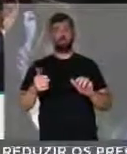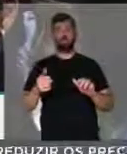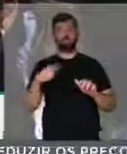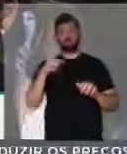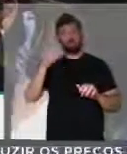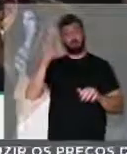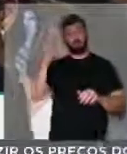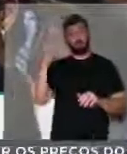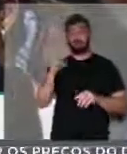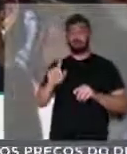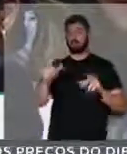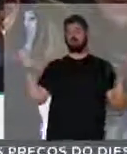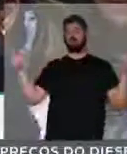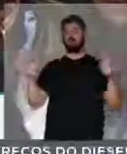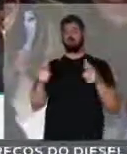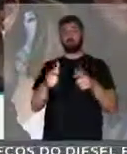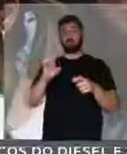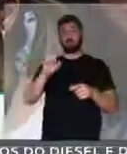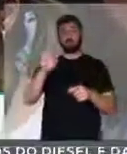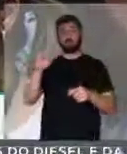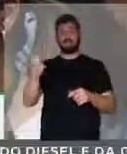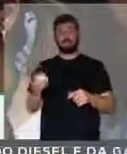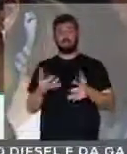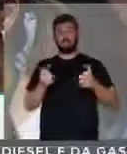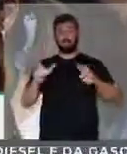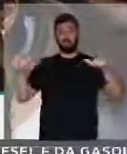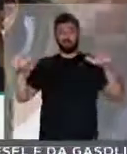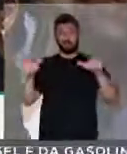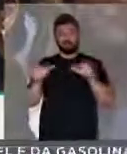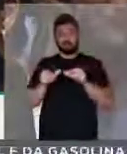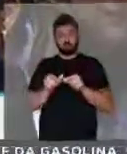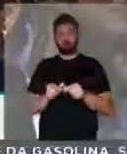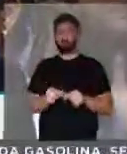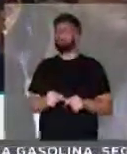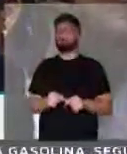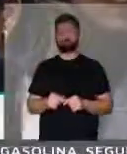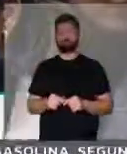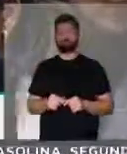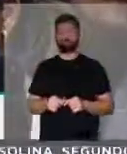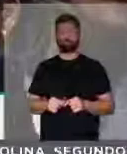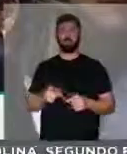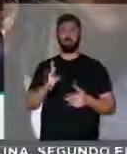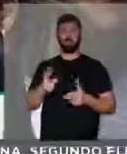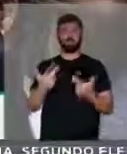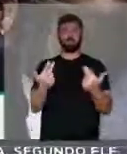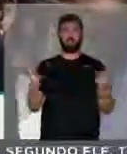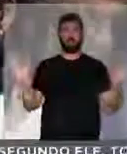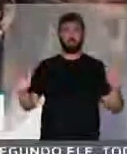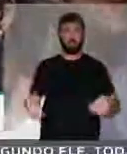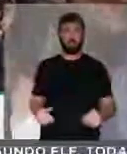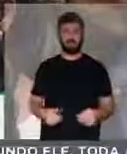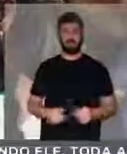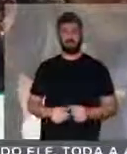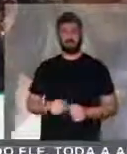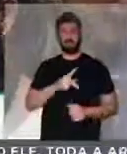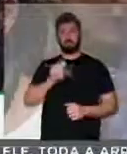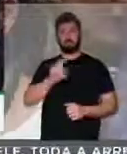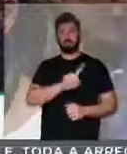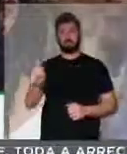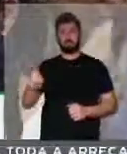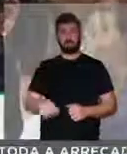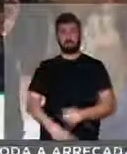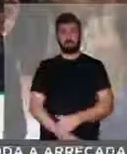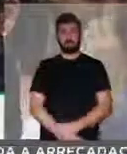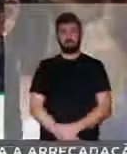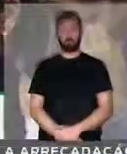gente escutava, não, agora vamos reduzir o Estado, vamos recuar ao que aumentou o PT, que nada, continua o mesmo caminho. PPS orienta não.